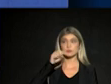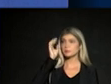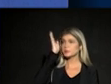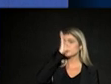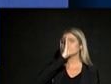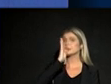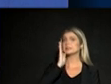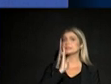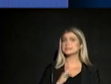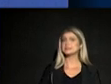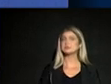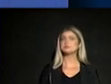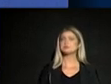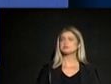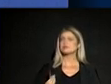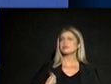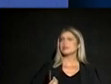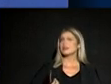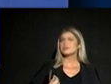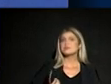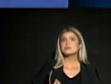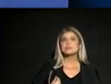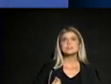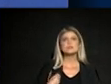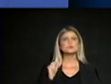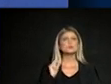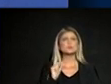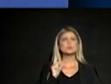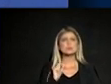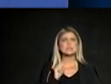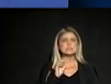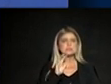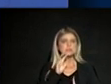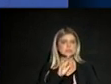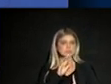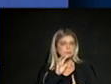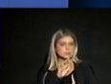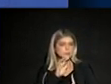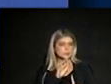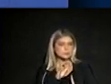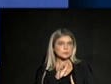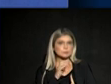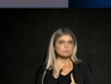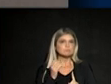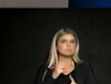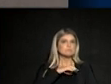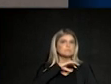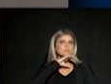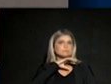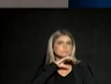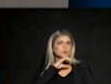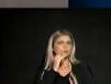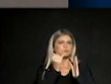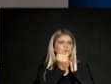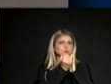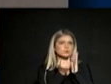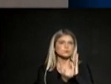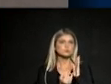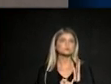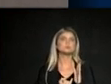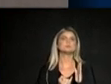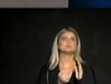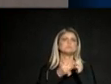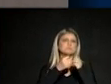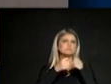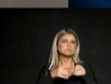gente vive a maior pressão inflacionária dos últimos 40 anos nas economias centrais, né?